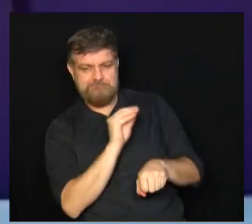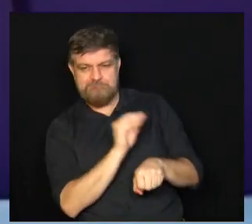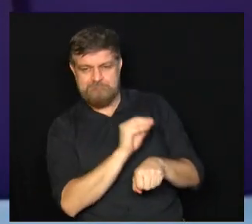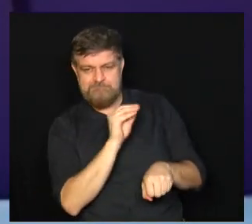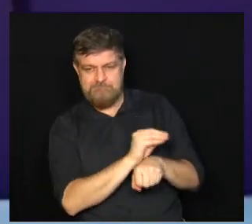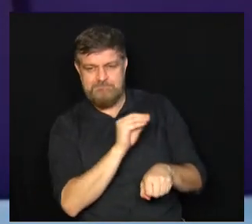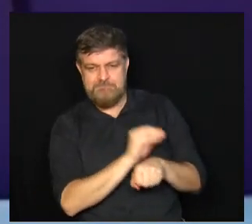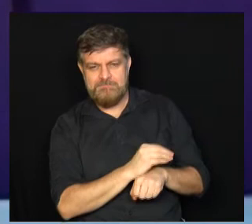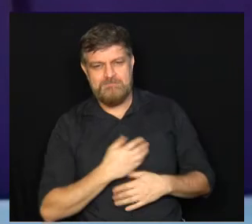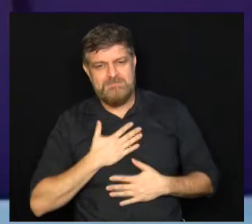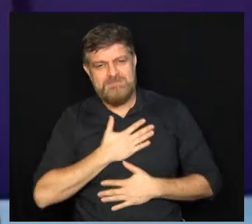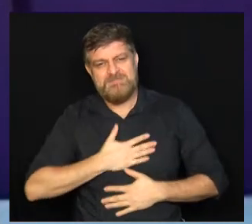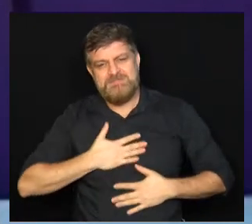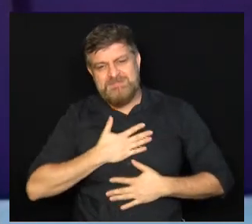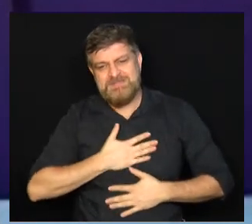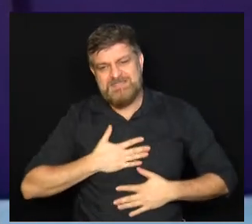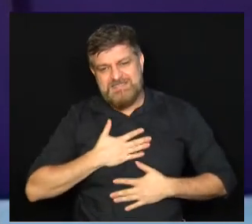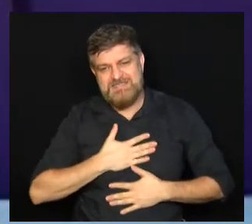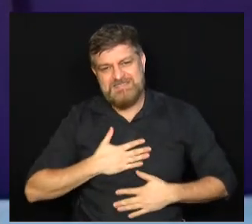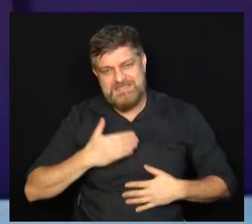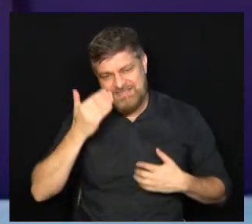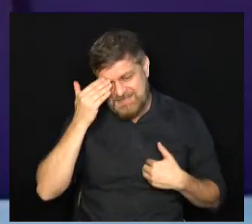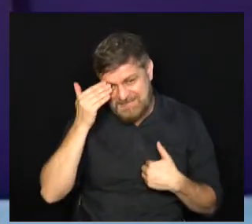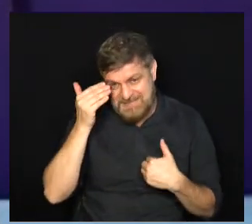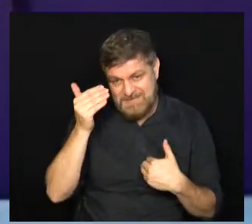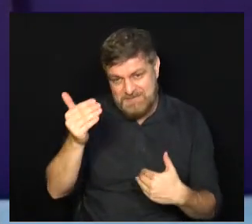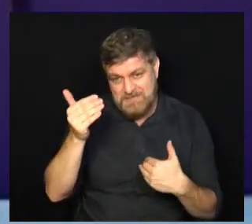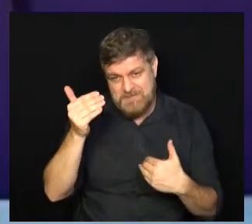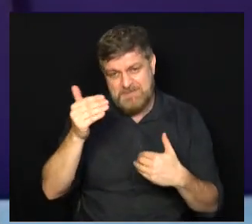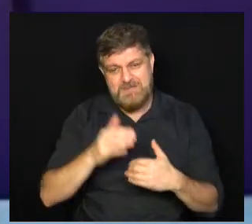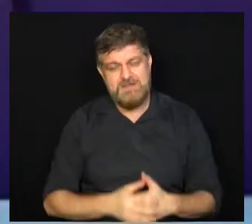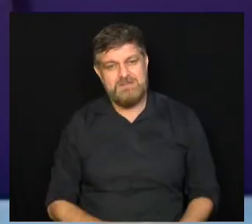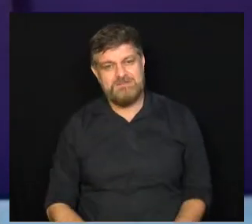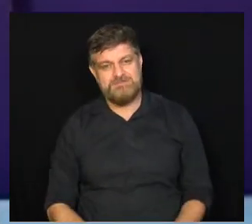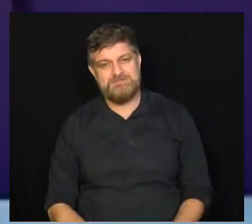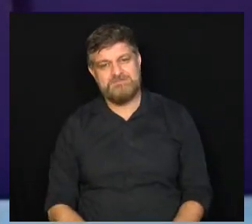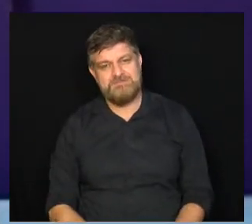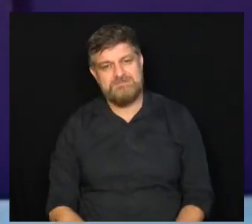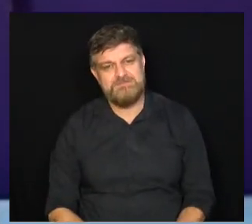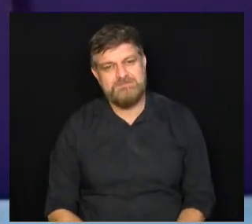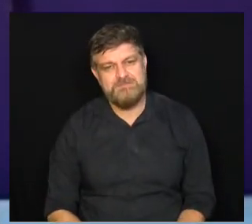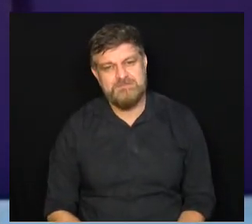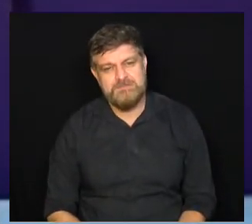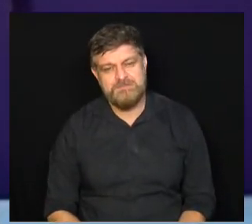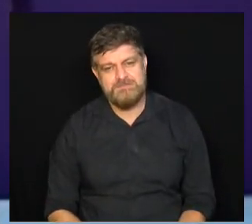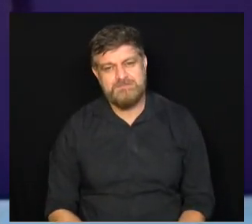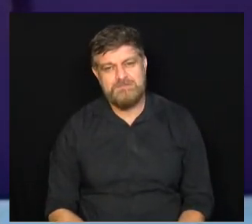muito gratificante e muito obrigada para todo mundo.